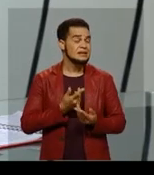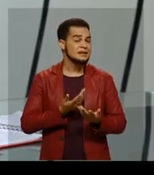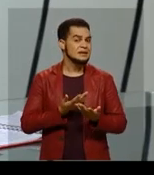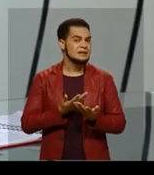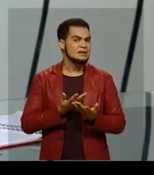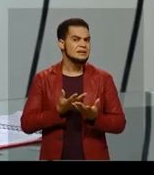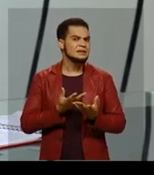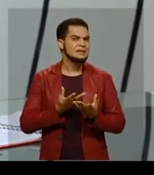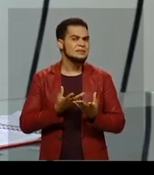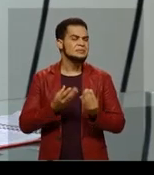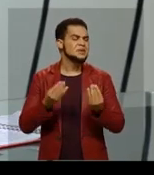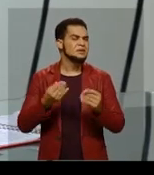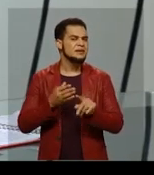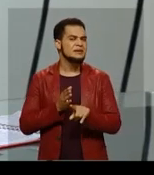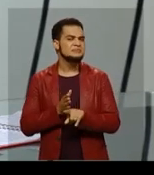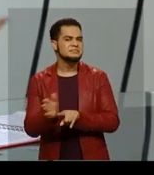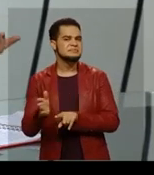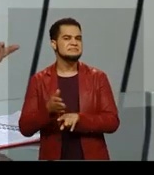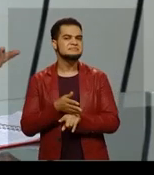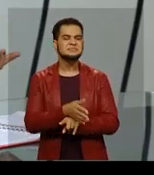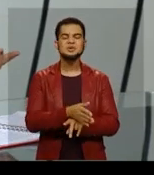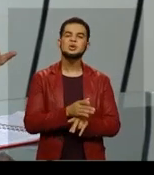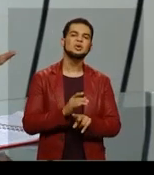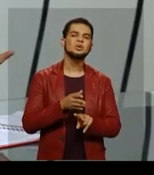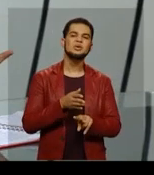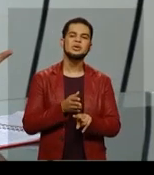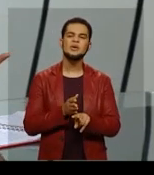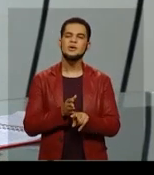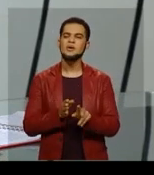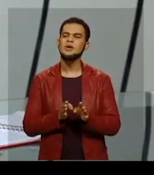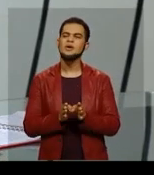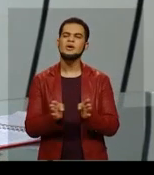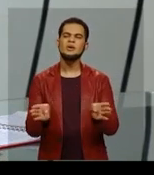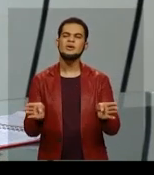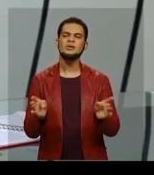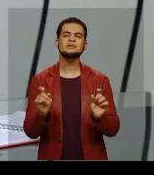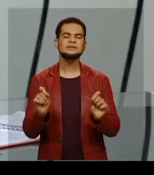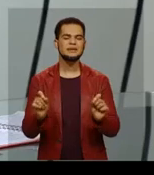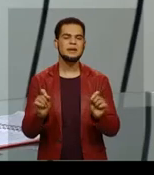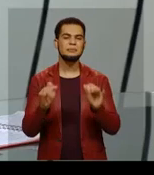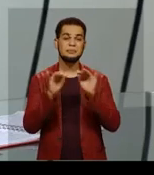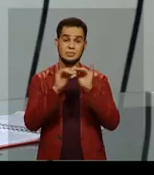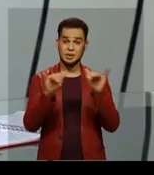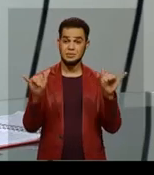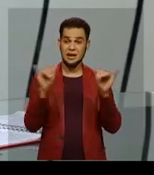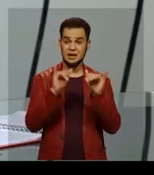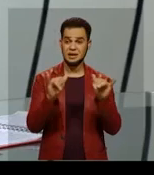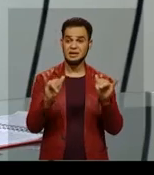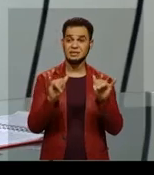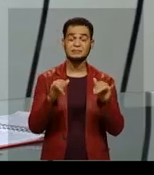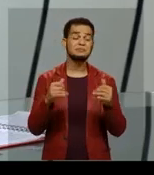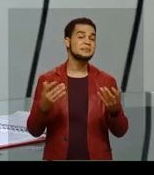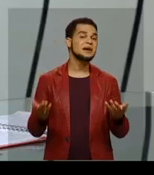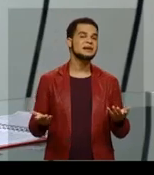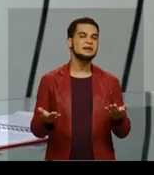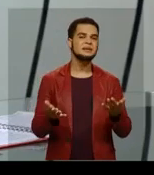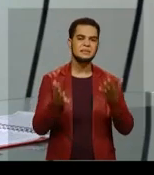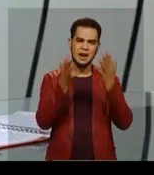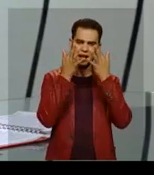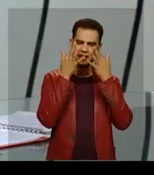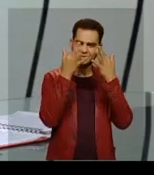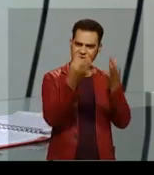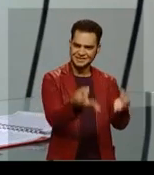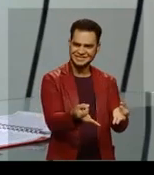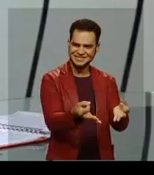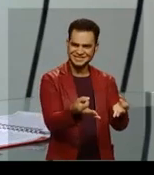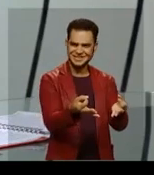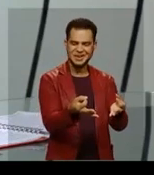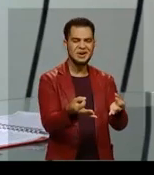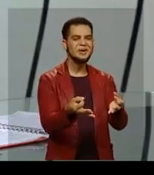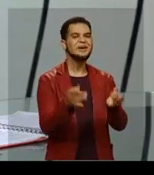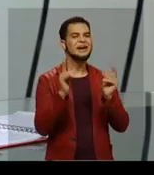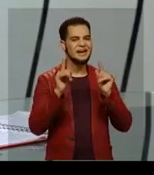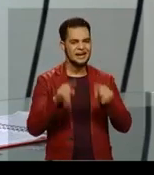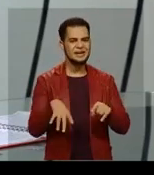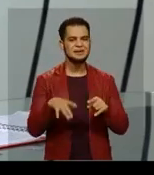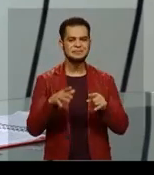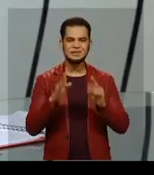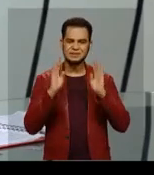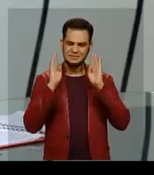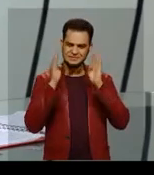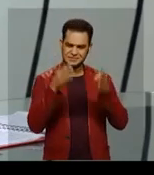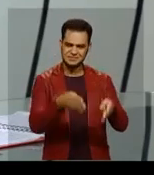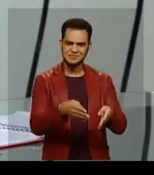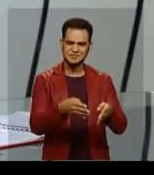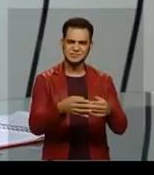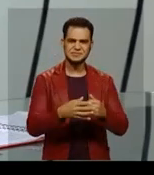na propaganda, justamente isso que o Fernando falou. Por quê? É para chamar atenção, é para dar ênfase, né? Eu dei